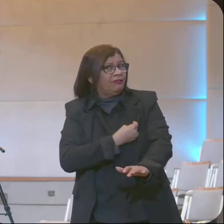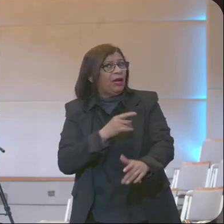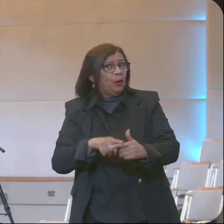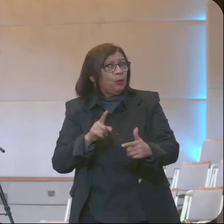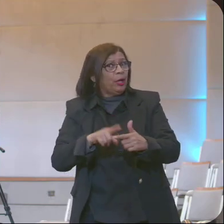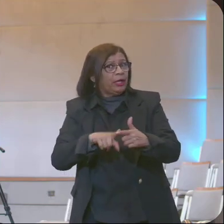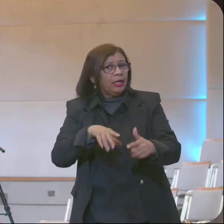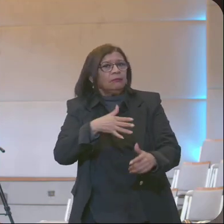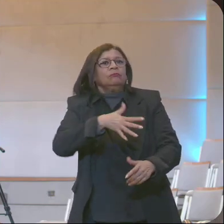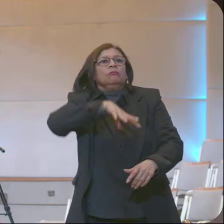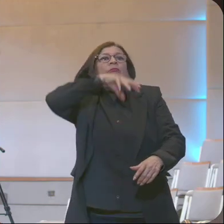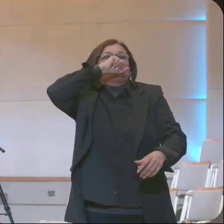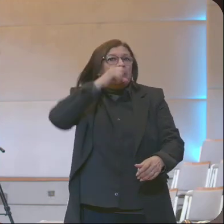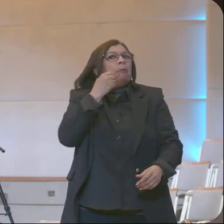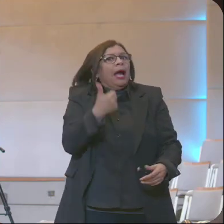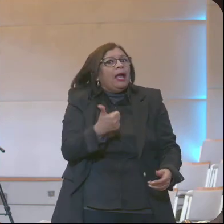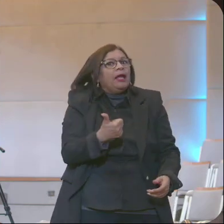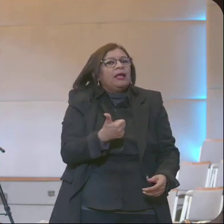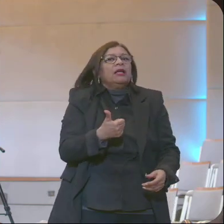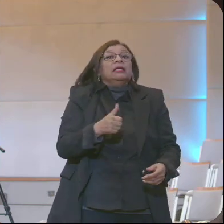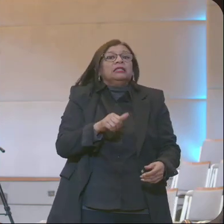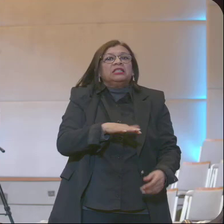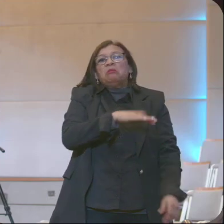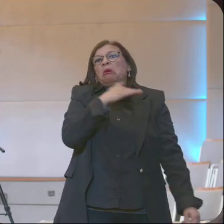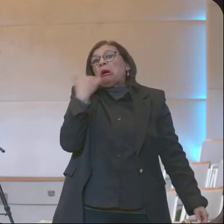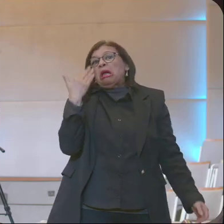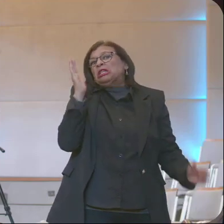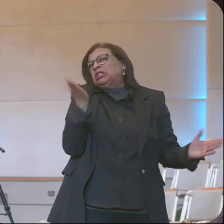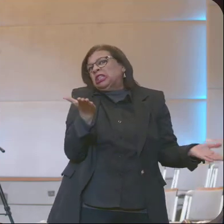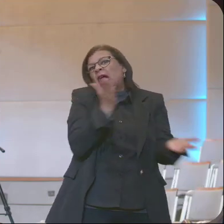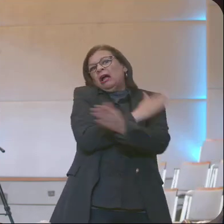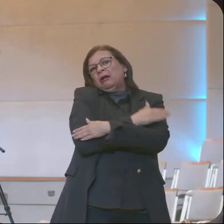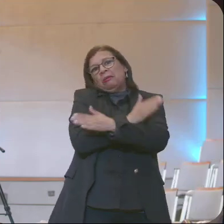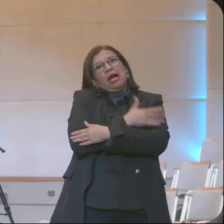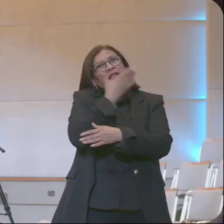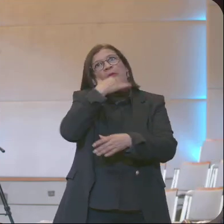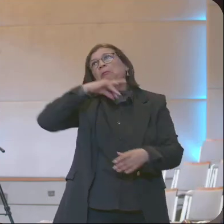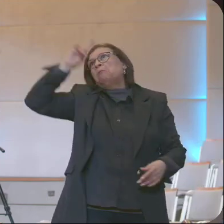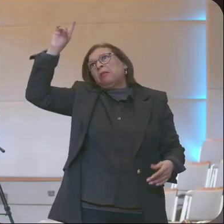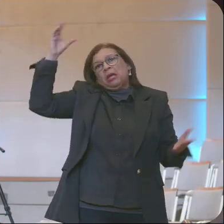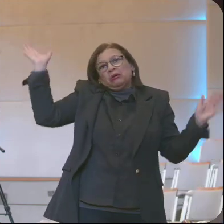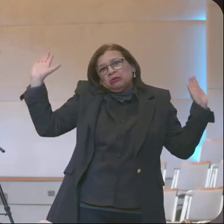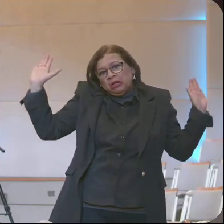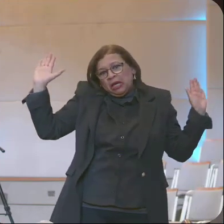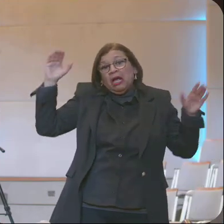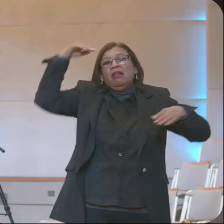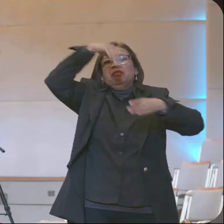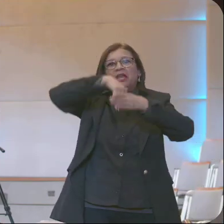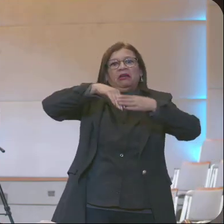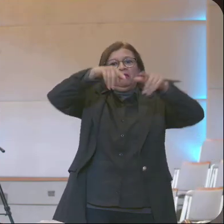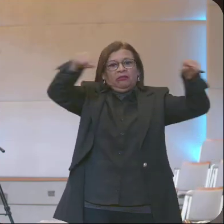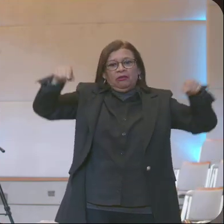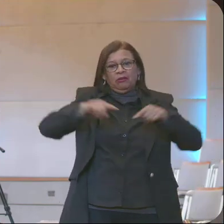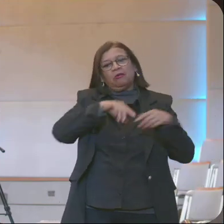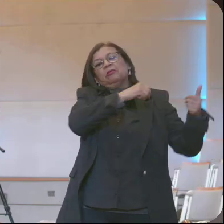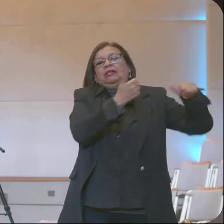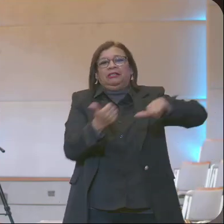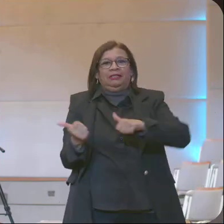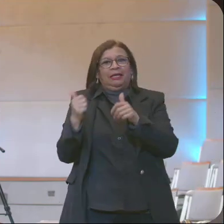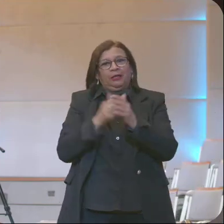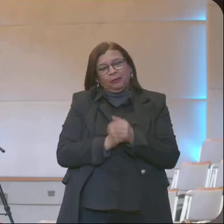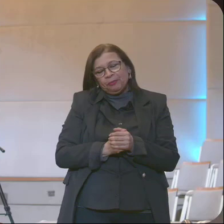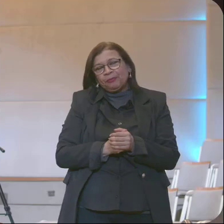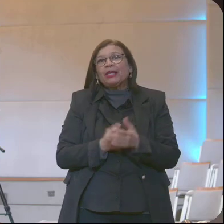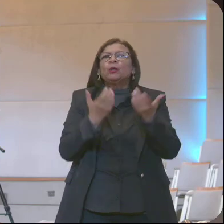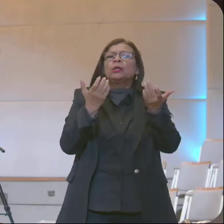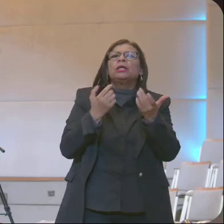boa respiração. Se partir, já está no braço do Pai, dentro do batistério. Olha que bênção, não é? Eu queria dirimir